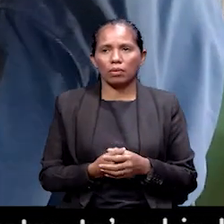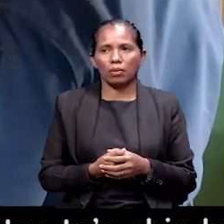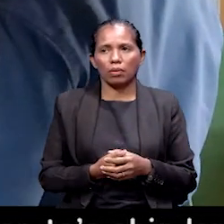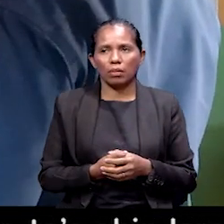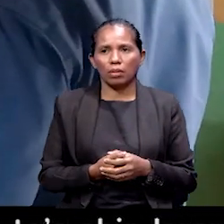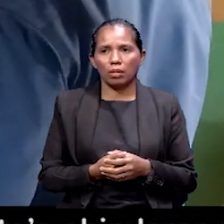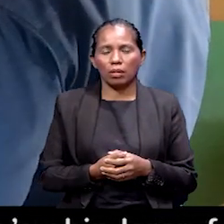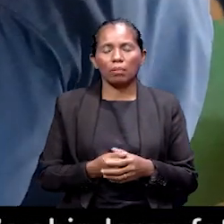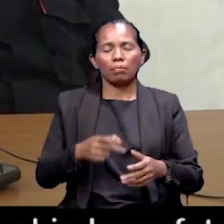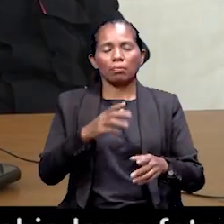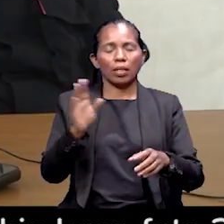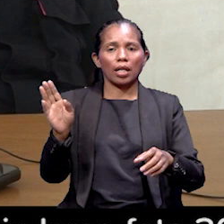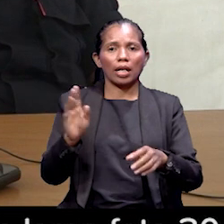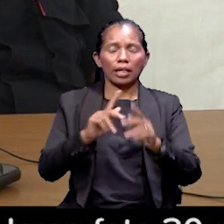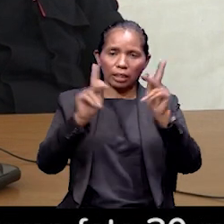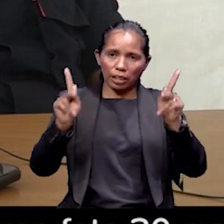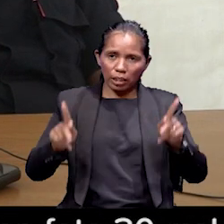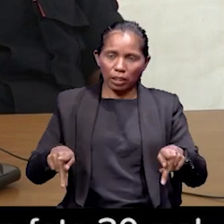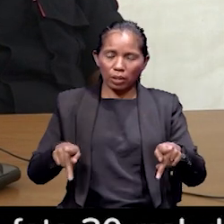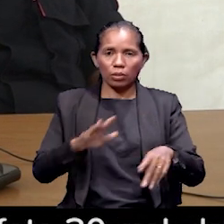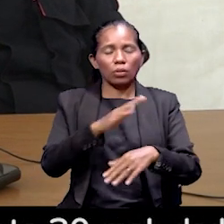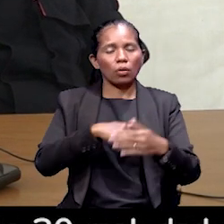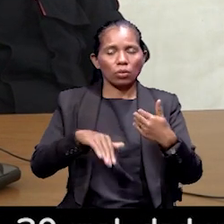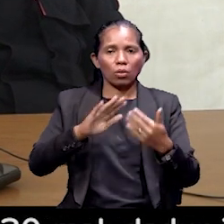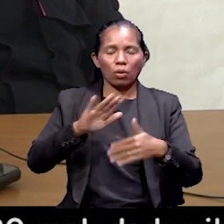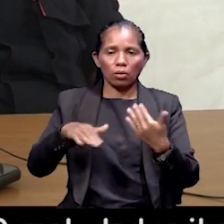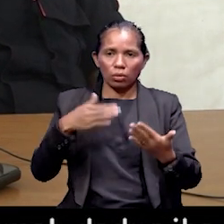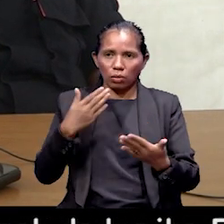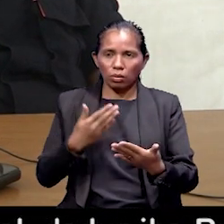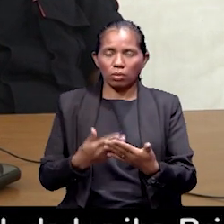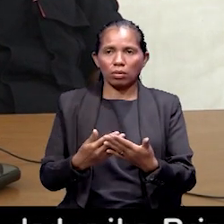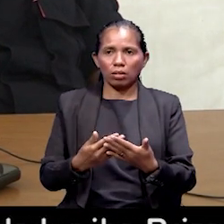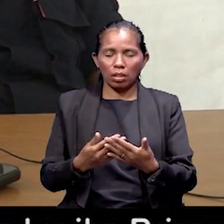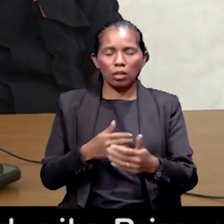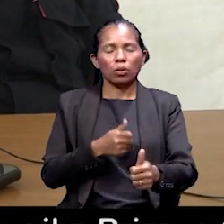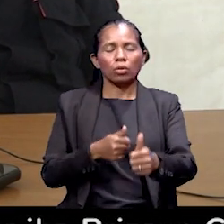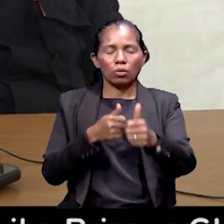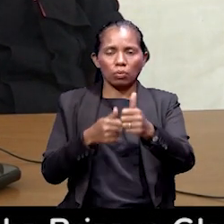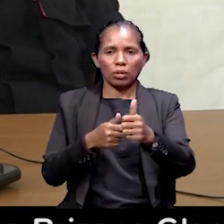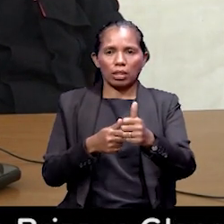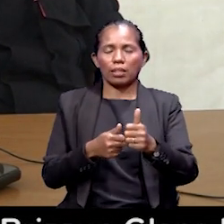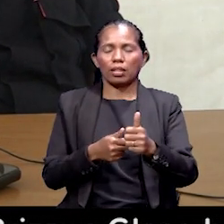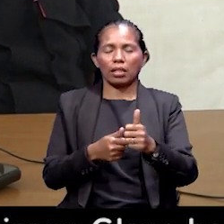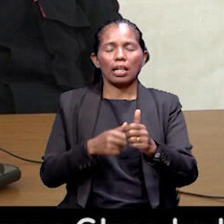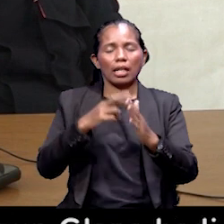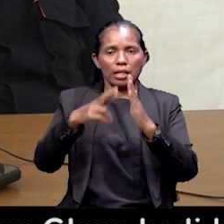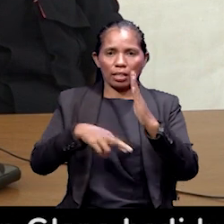vai Loza Nain Sira, para tudo, né? Para tudo, cumpre, hoje